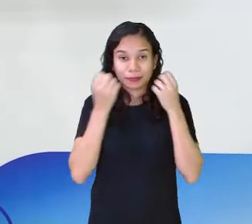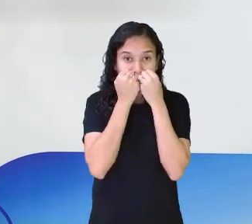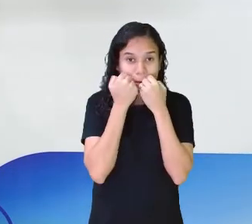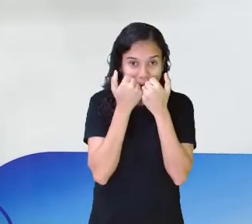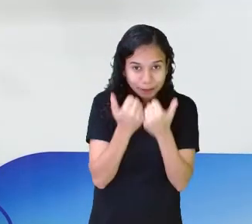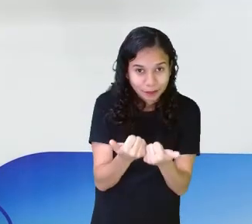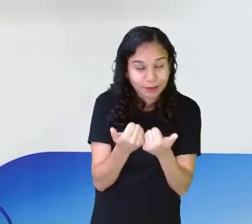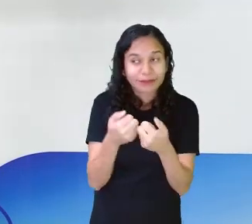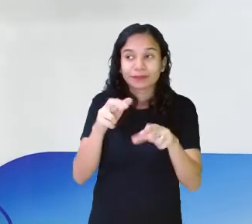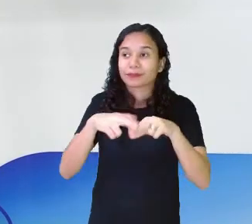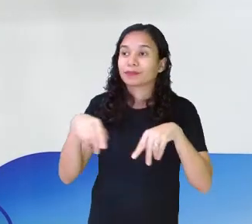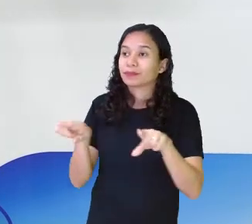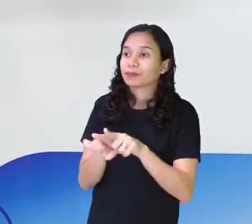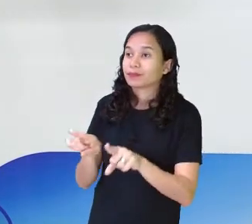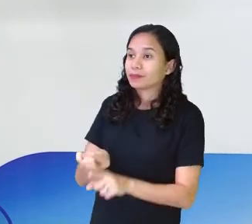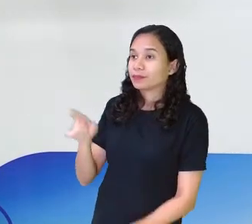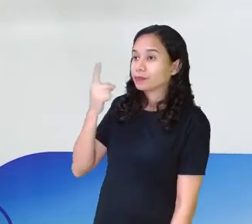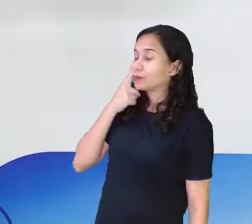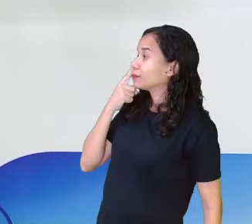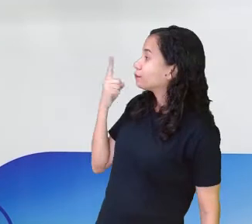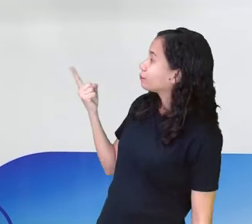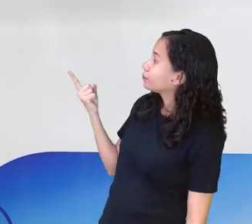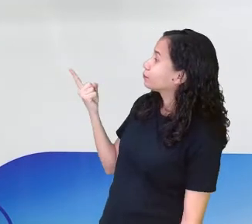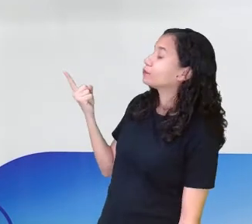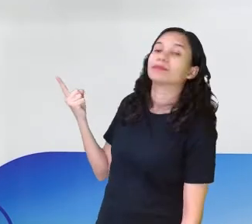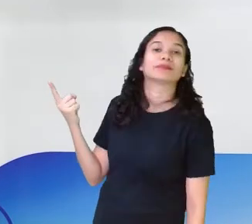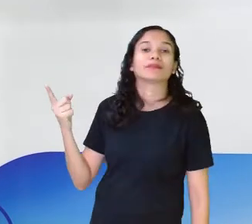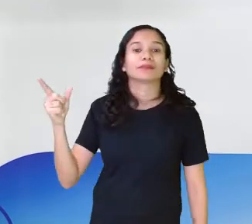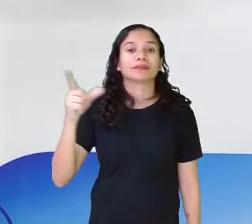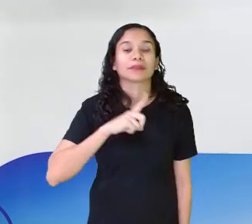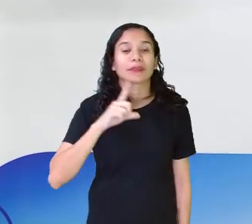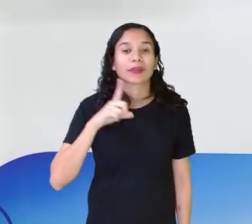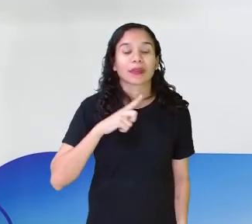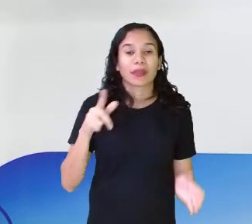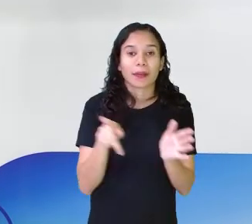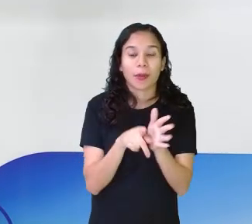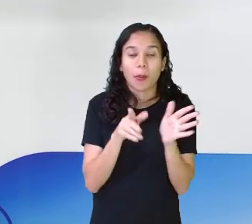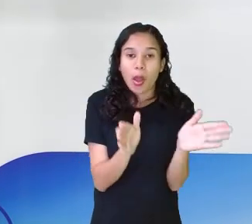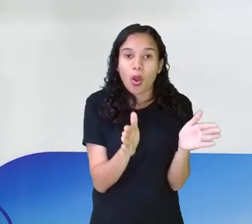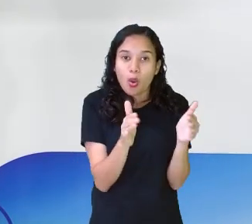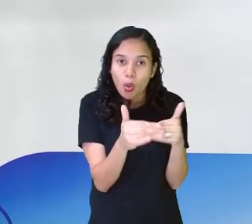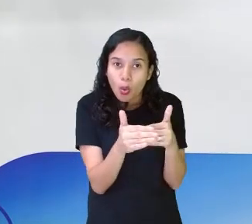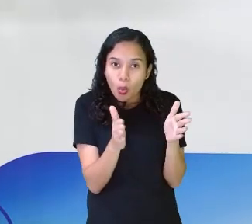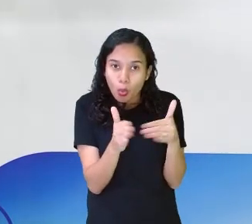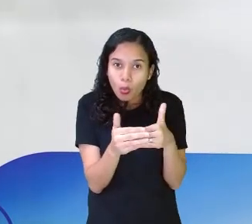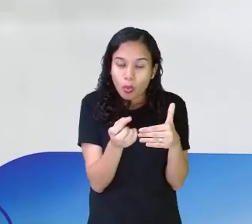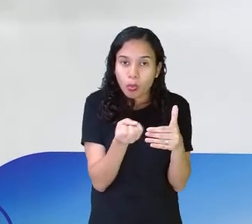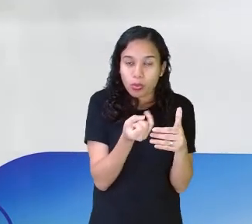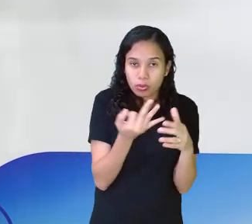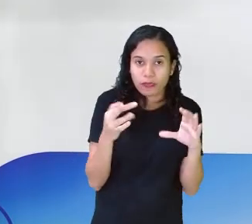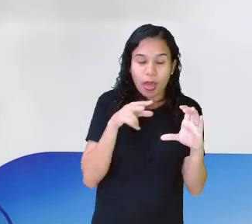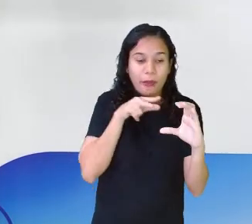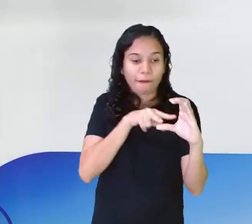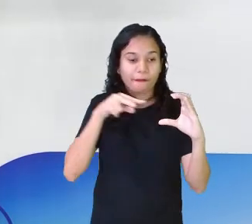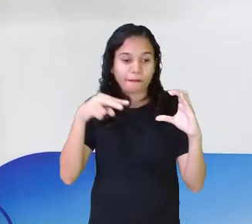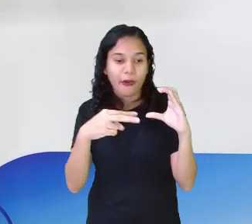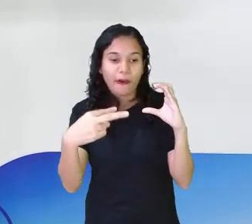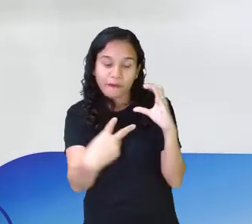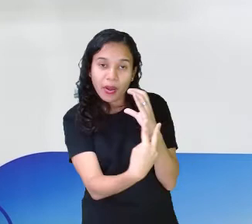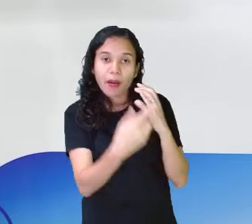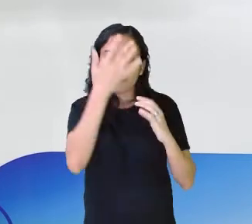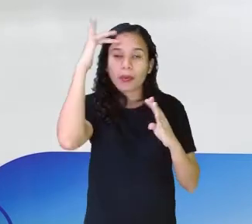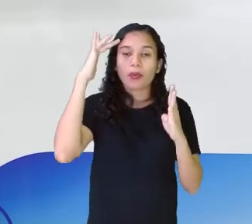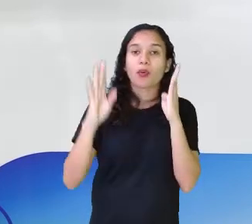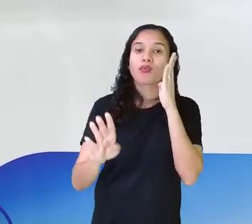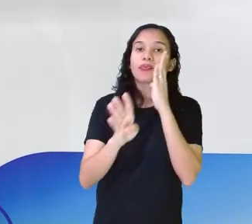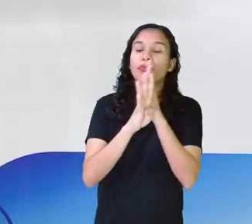beleza? Aqui eu tenho algumas, ó. Eu tenho o meu cubo, que tem faces quadradas, né? Onde eu vou